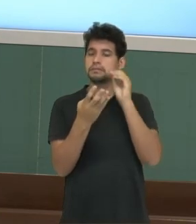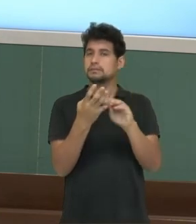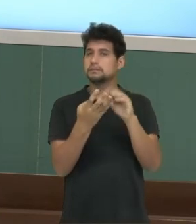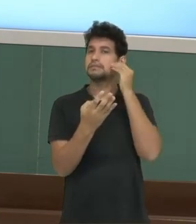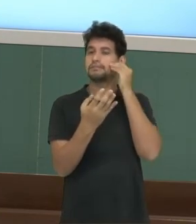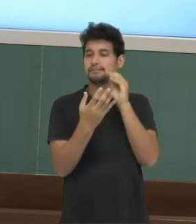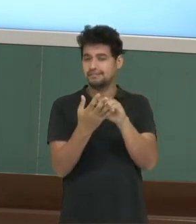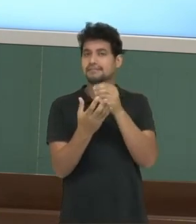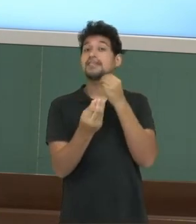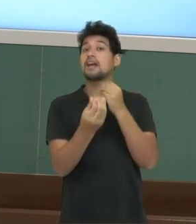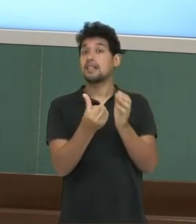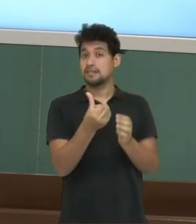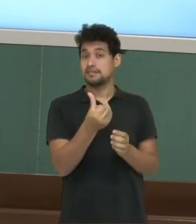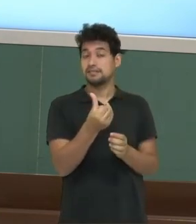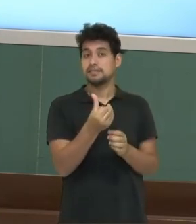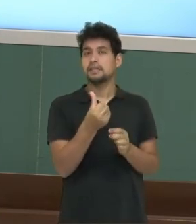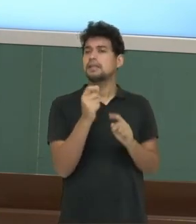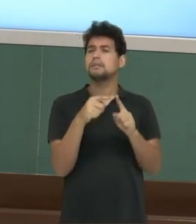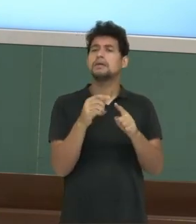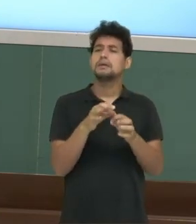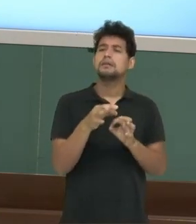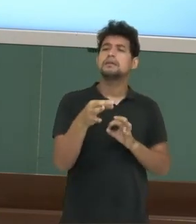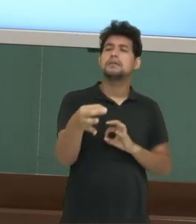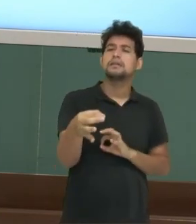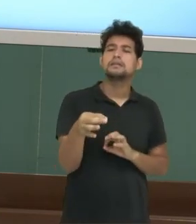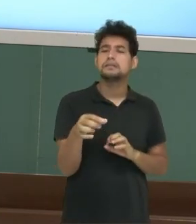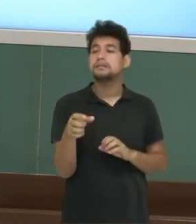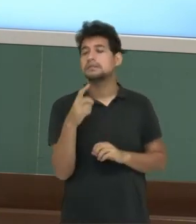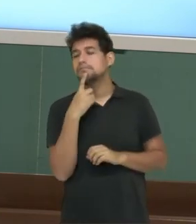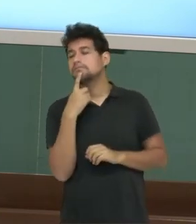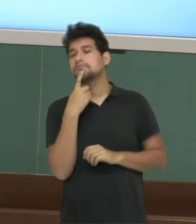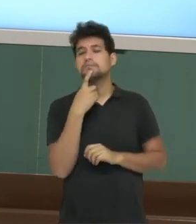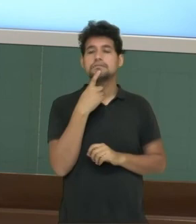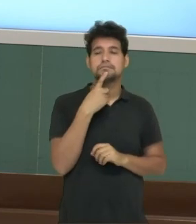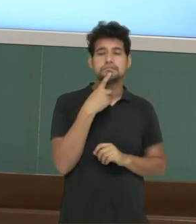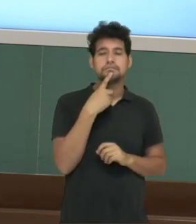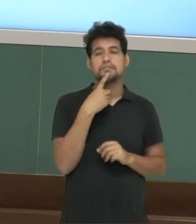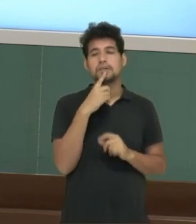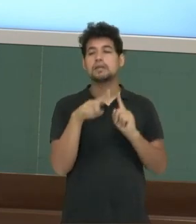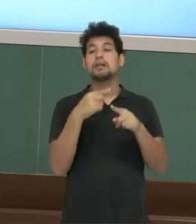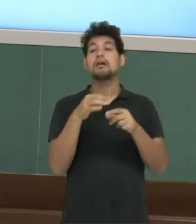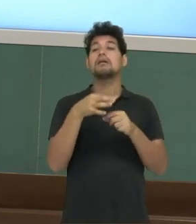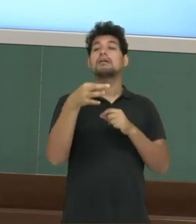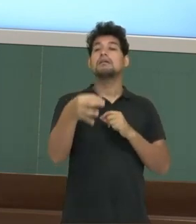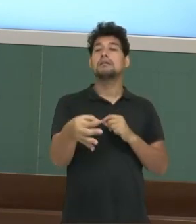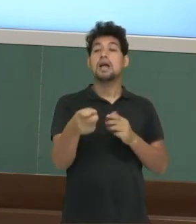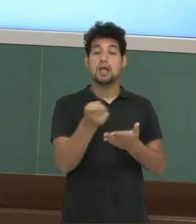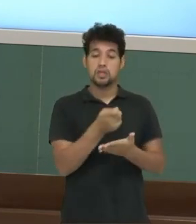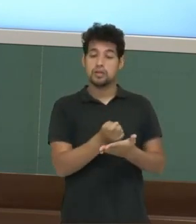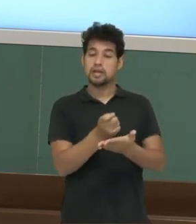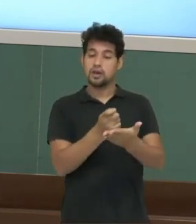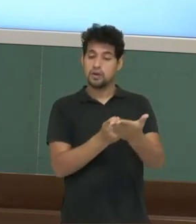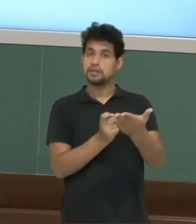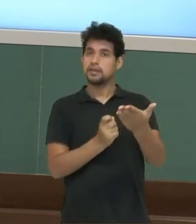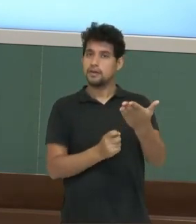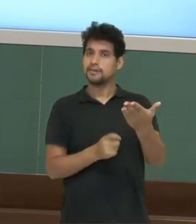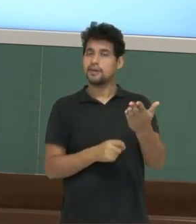a medida do seu arremesso, estabeleça a sua marca. Anote as distâncias. Depois,